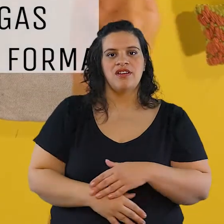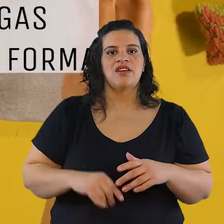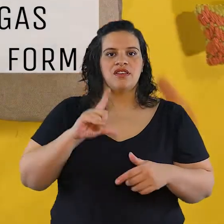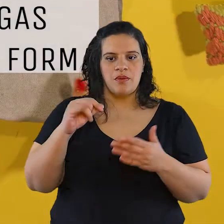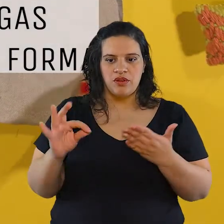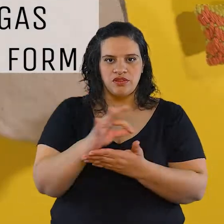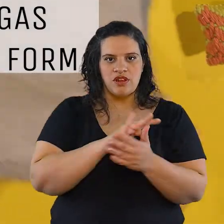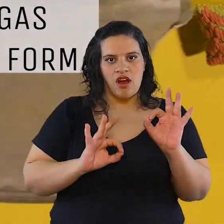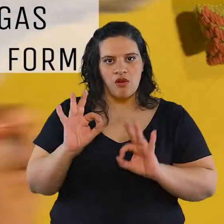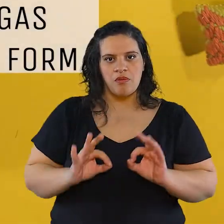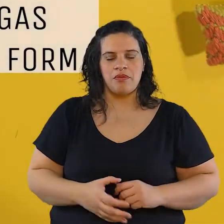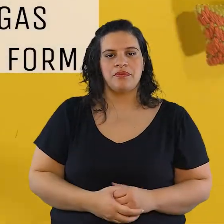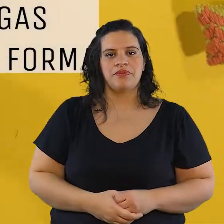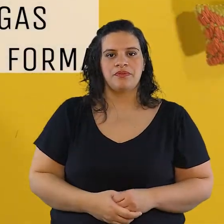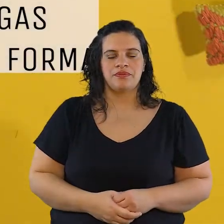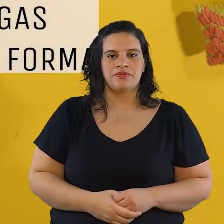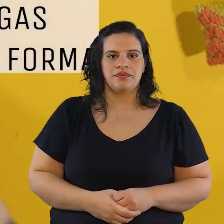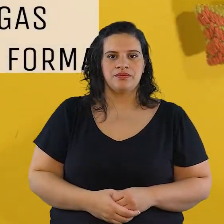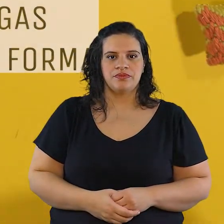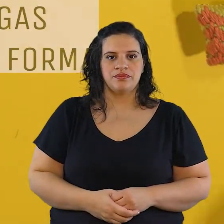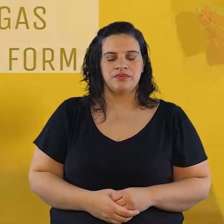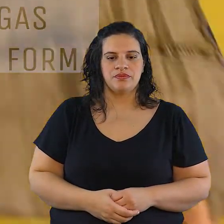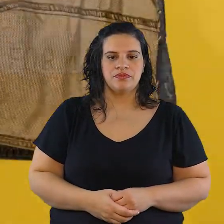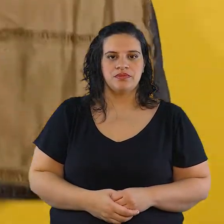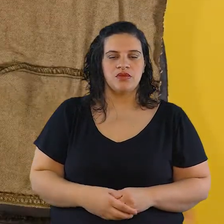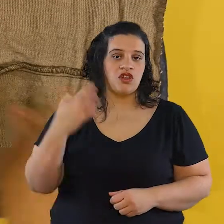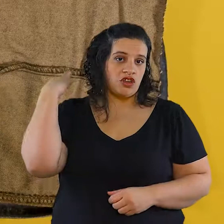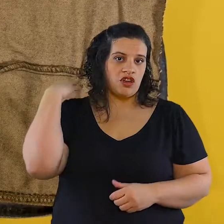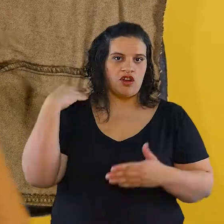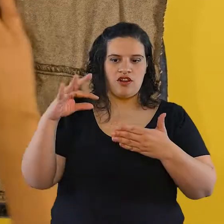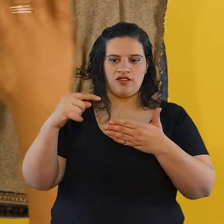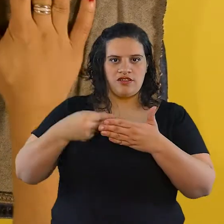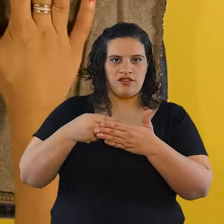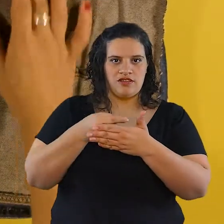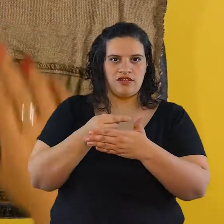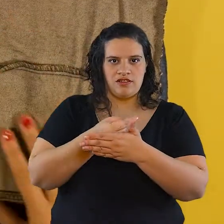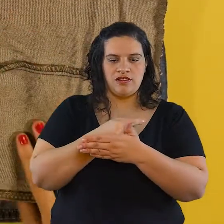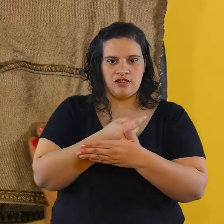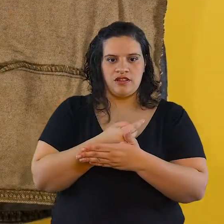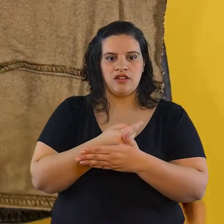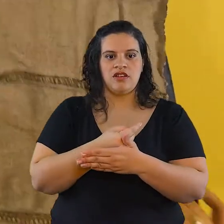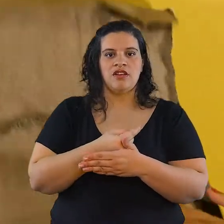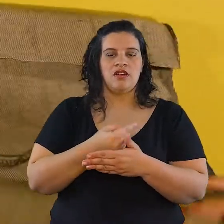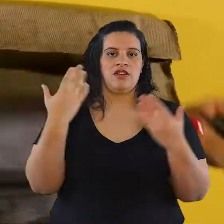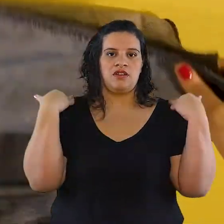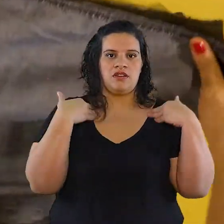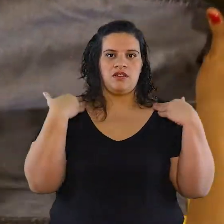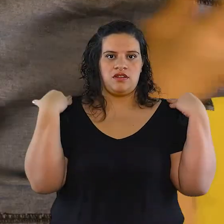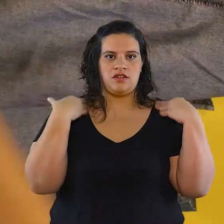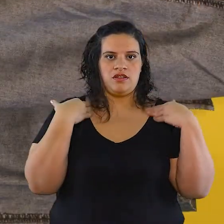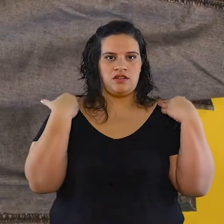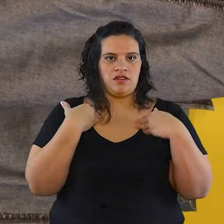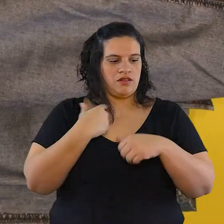e aí fechar elas para costurar. Aí eu alfinetei as costas,